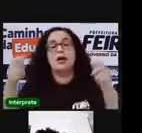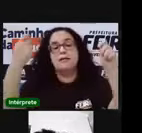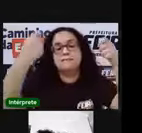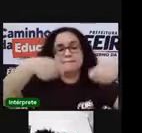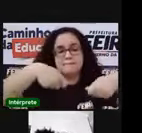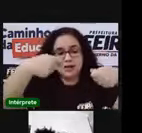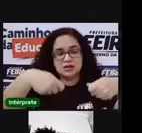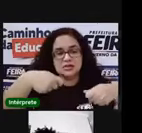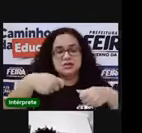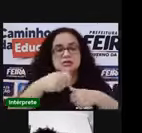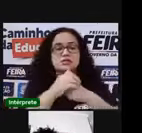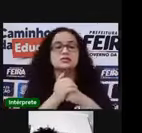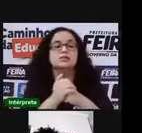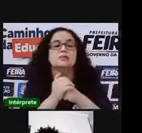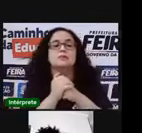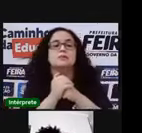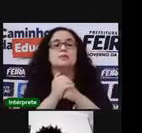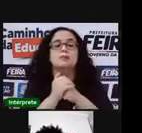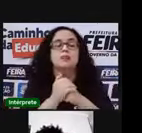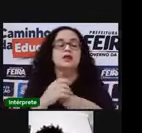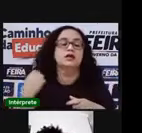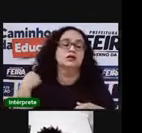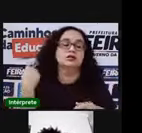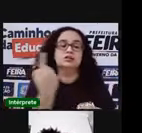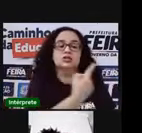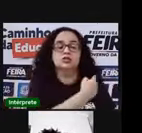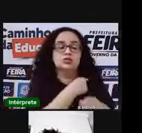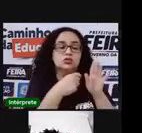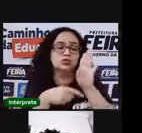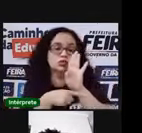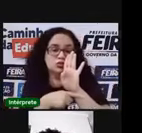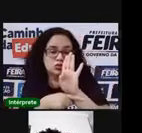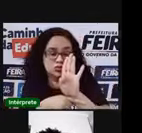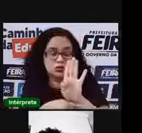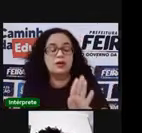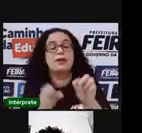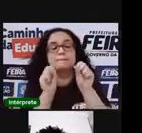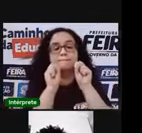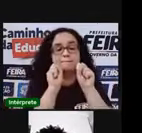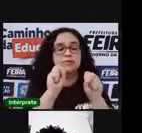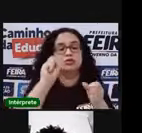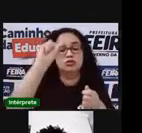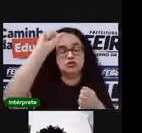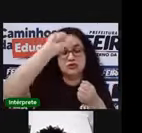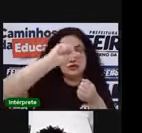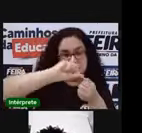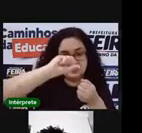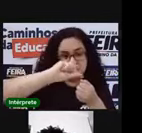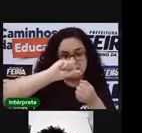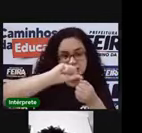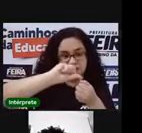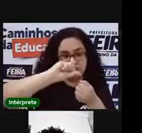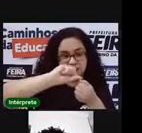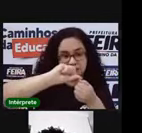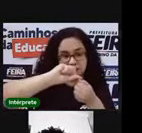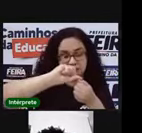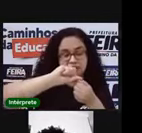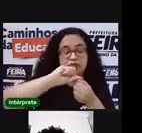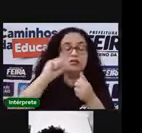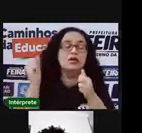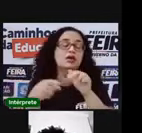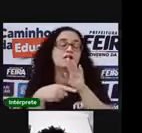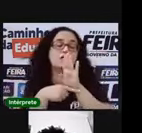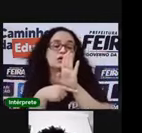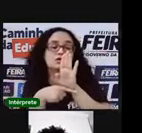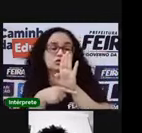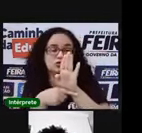necessitam, precisam da gente, precisam da nossa ajuda. E a gente pode fazer, não é? Fazer essa